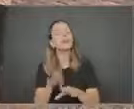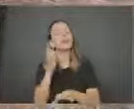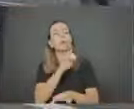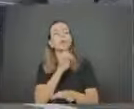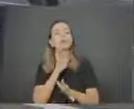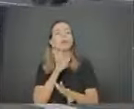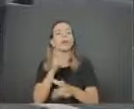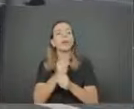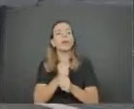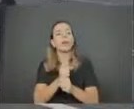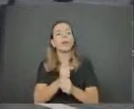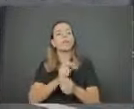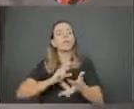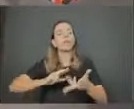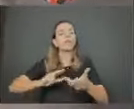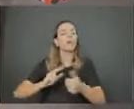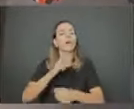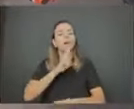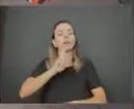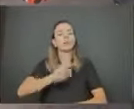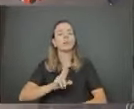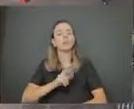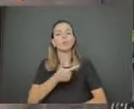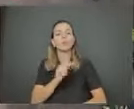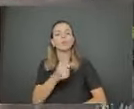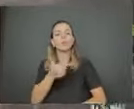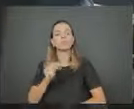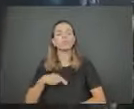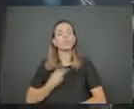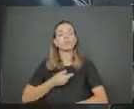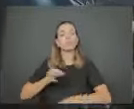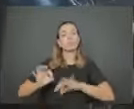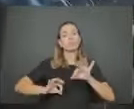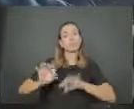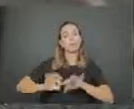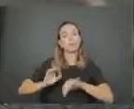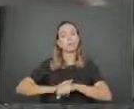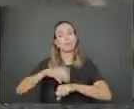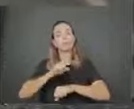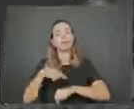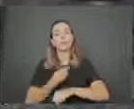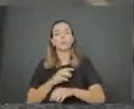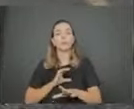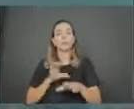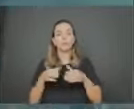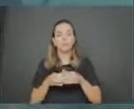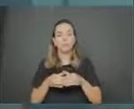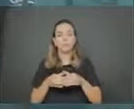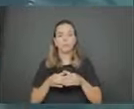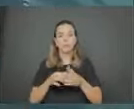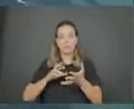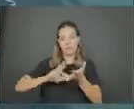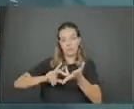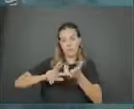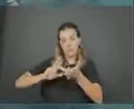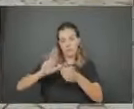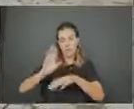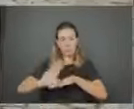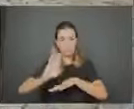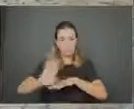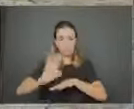em 2021, preparamos e qualificamos ainda mais a nossa tropa. Dezenas de cursos de especialização